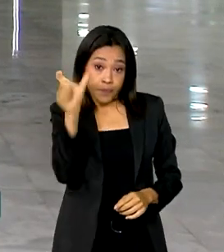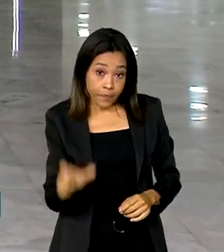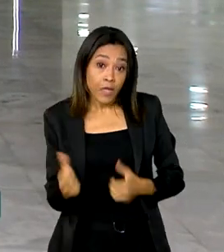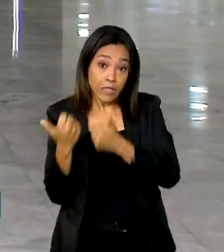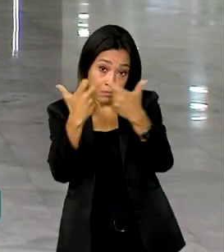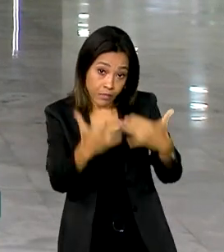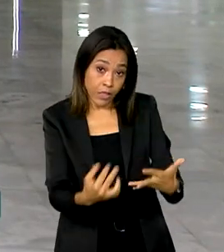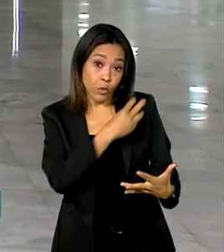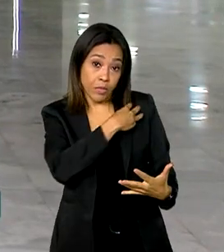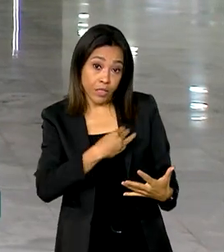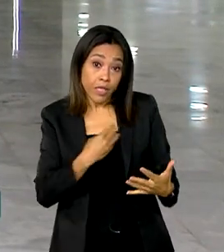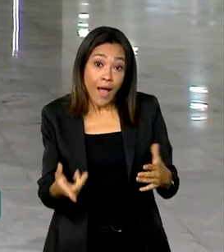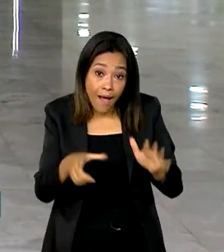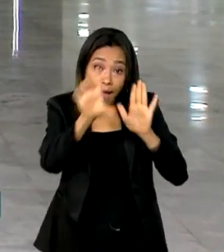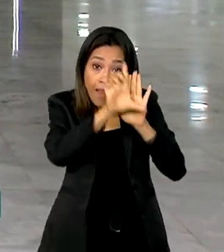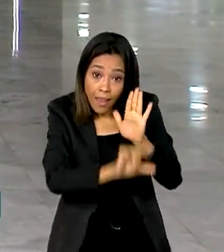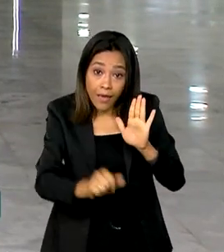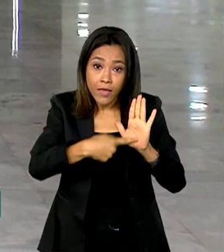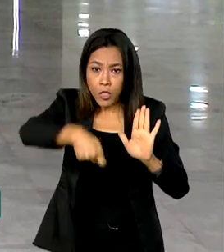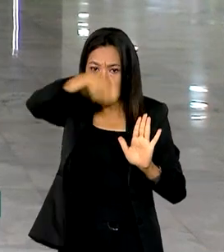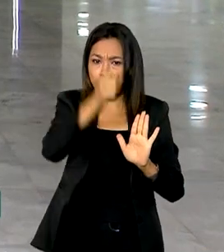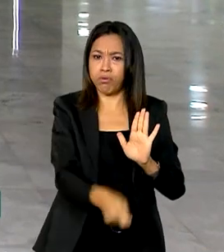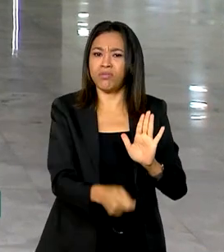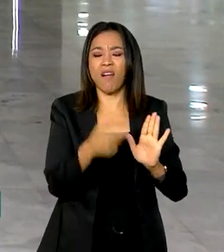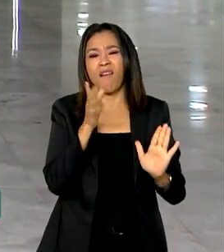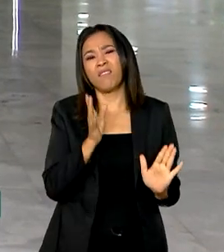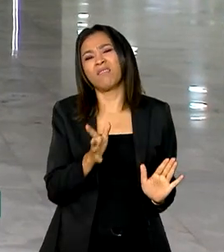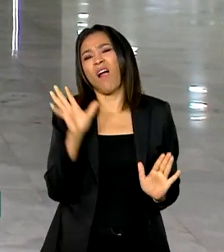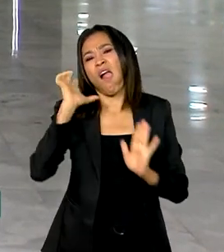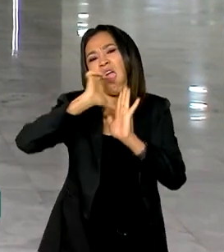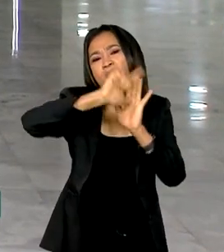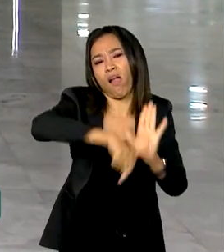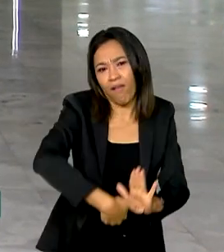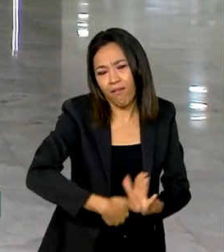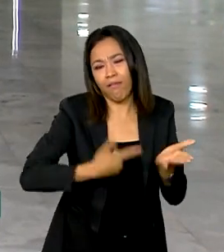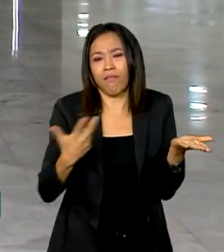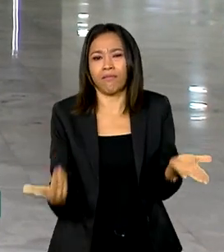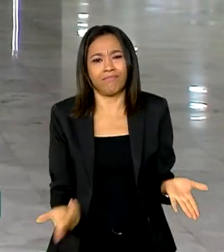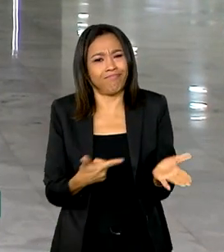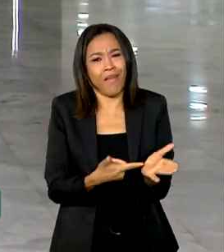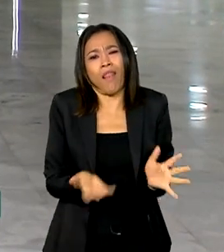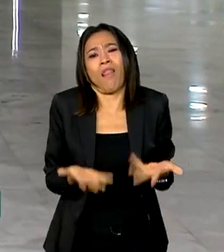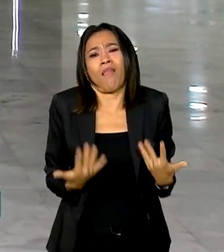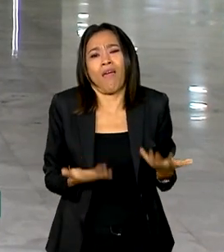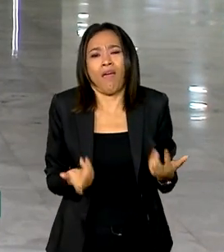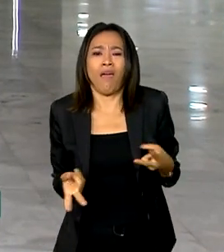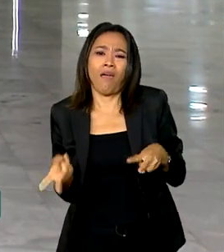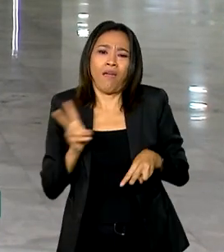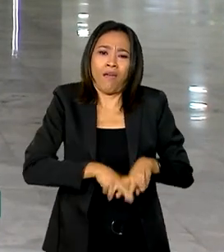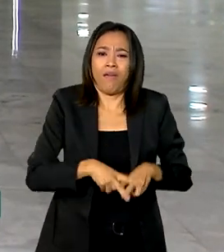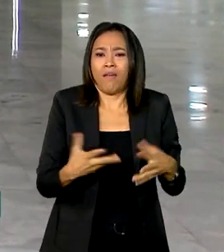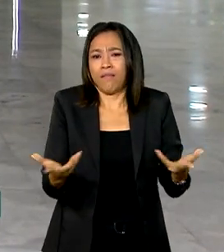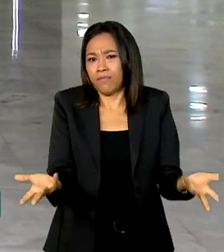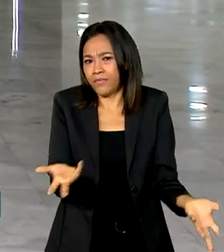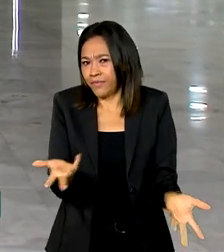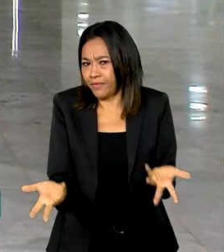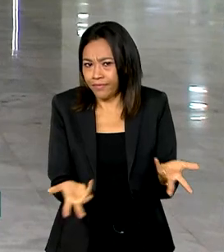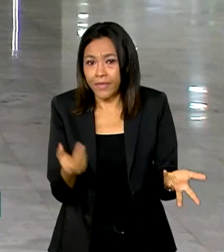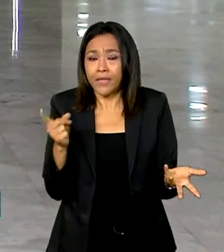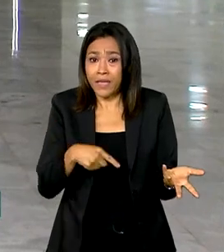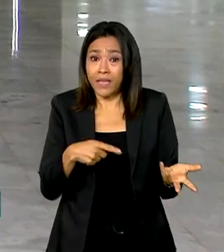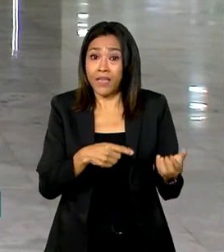a lei que pune esse tipo de crime está defasada e apresenta punições leves que favorecem a